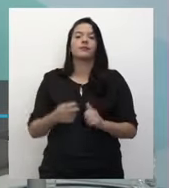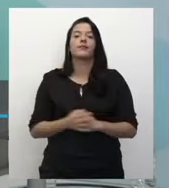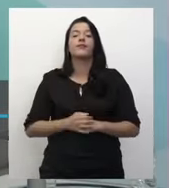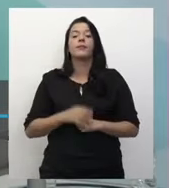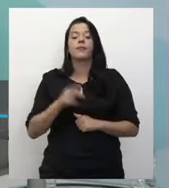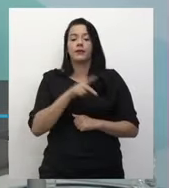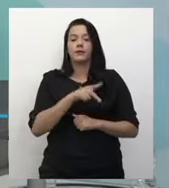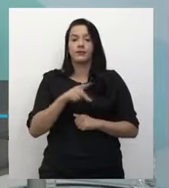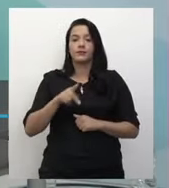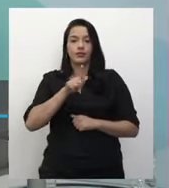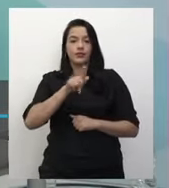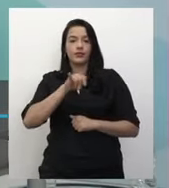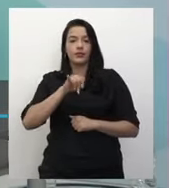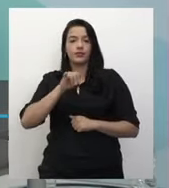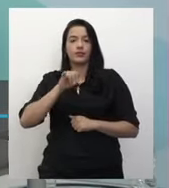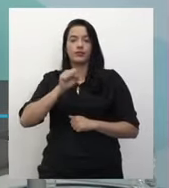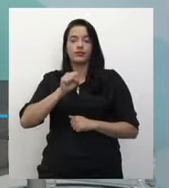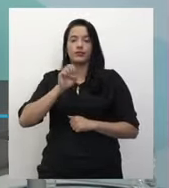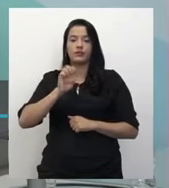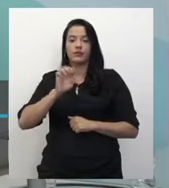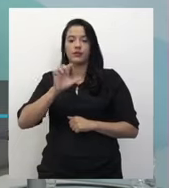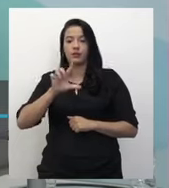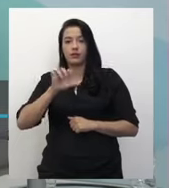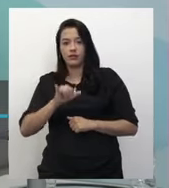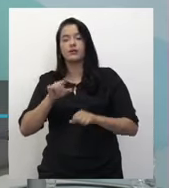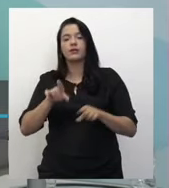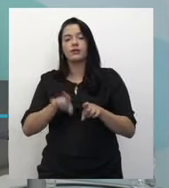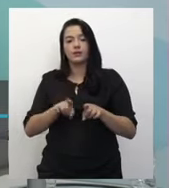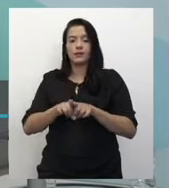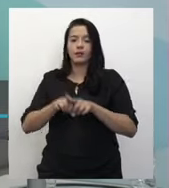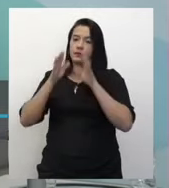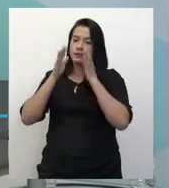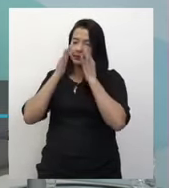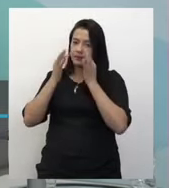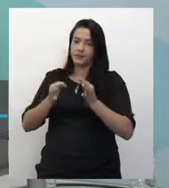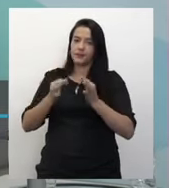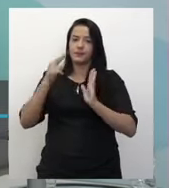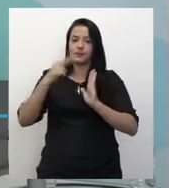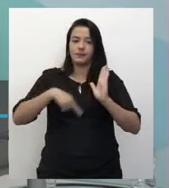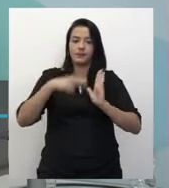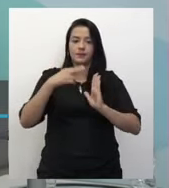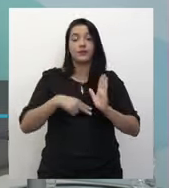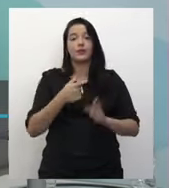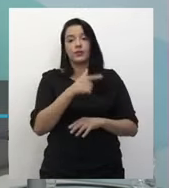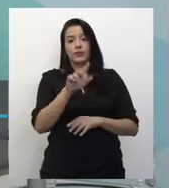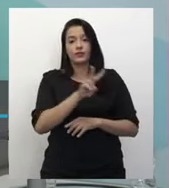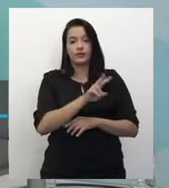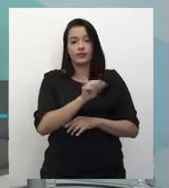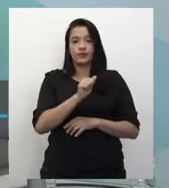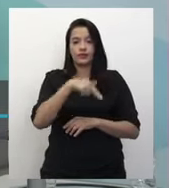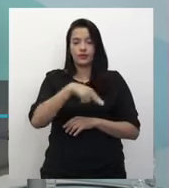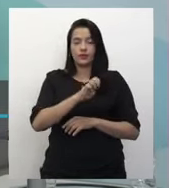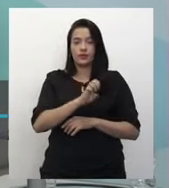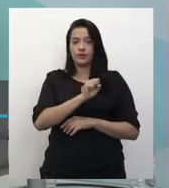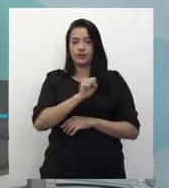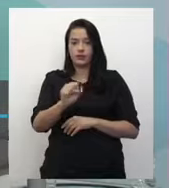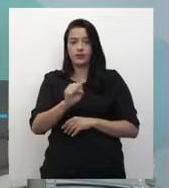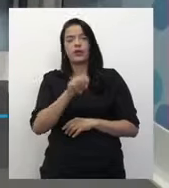mesma coisa. Chamar a atenção do leitor. Eu só vou ler uma, que é da Júlia da Pro Vanessa. Para o leitor ver diretamente o que lhe chama a